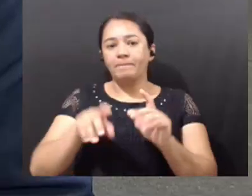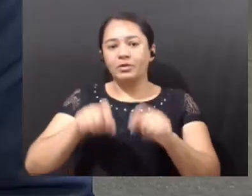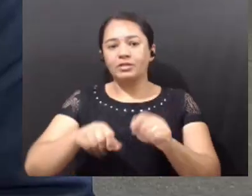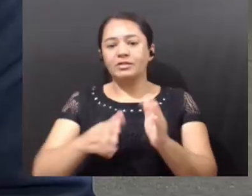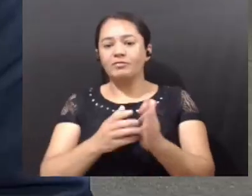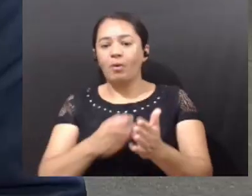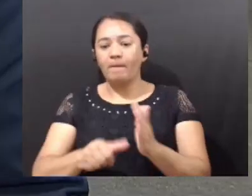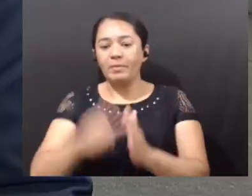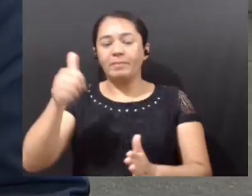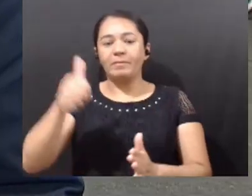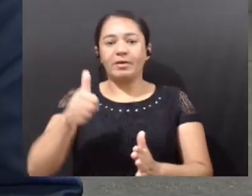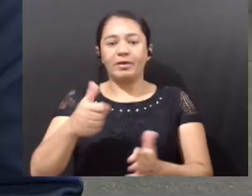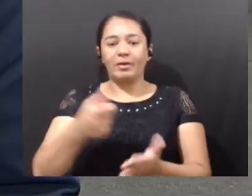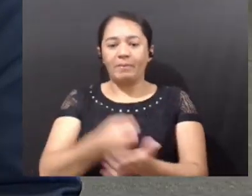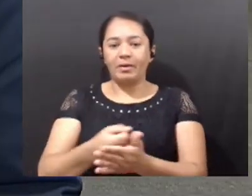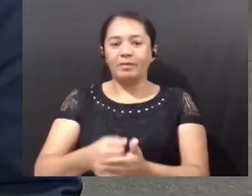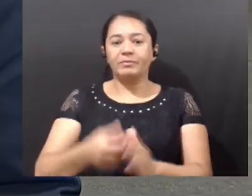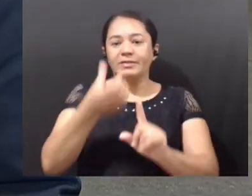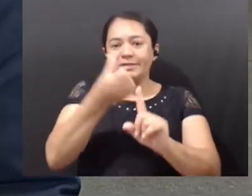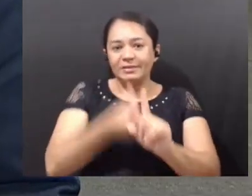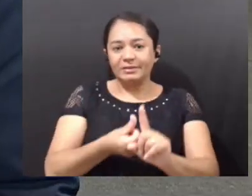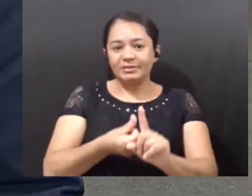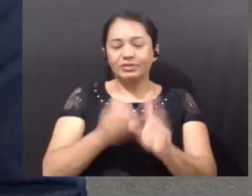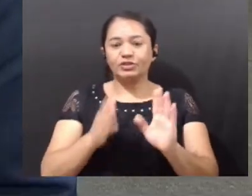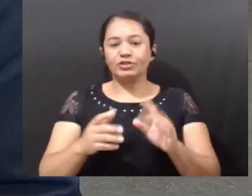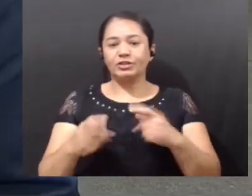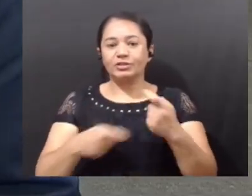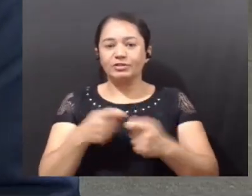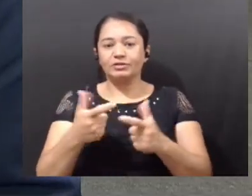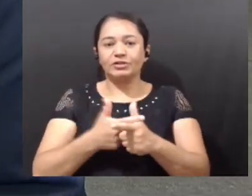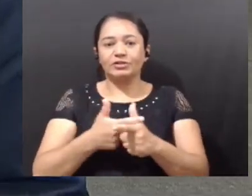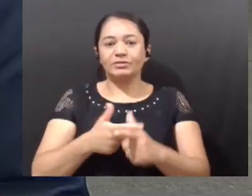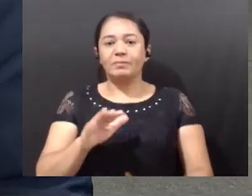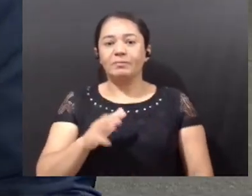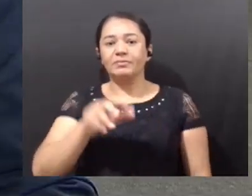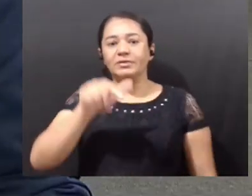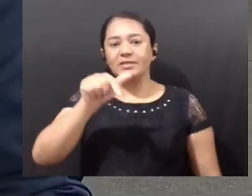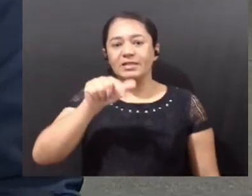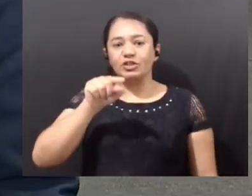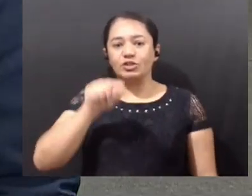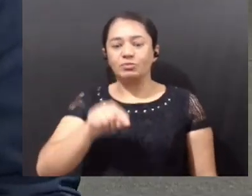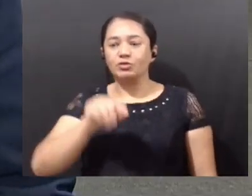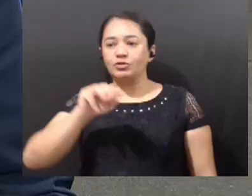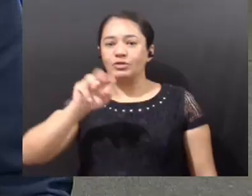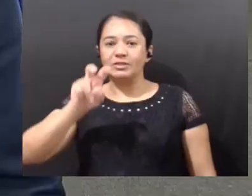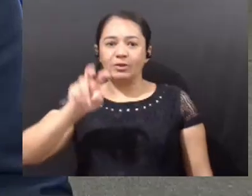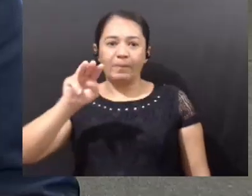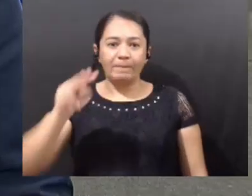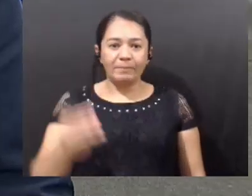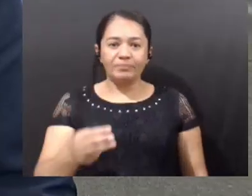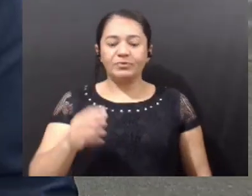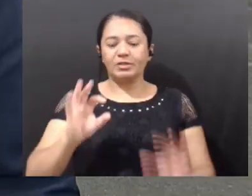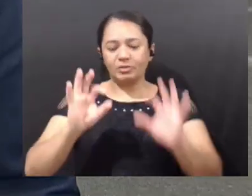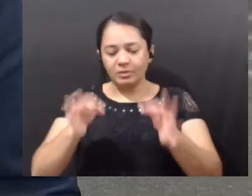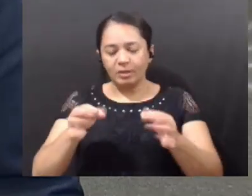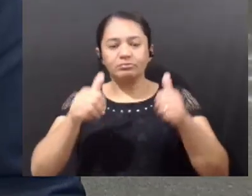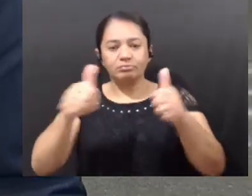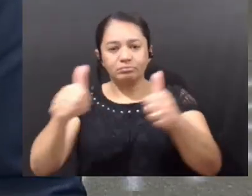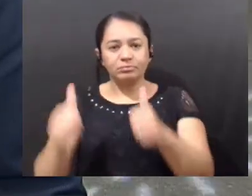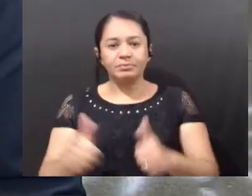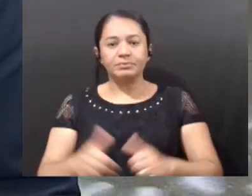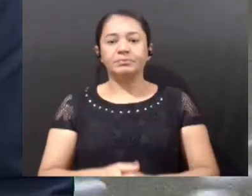já gerou um volume de renegociação de dívida de mais de 7,5 bilhões. Então, deu certo, está dando certo,